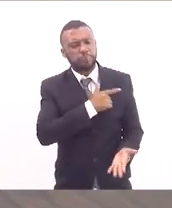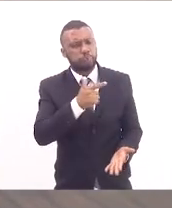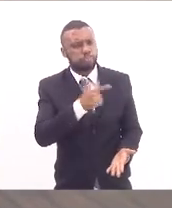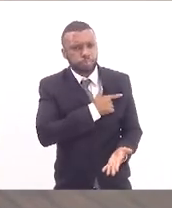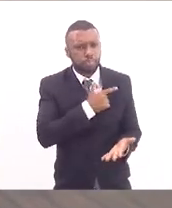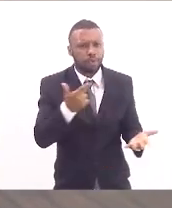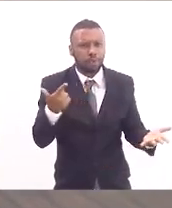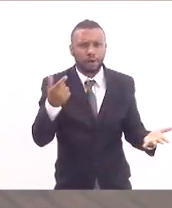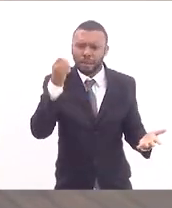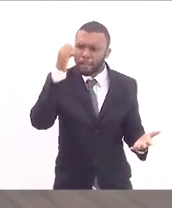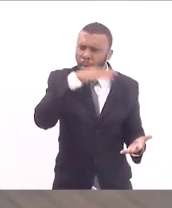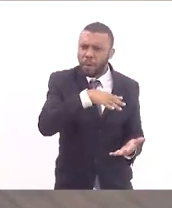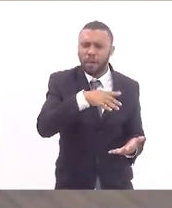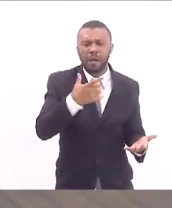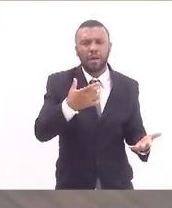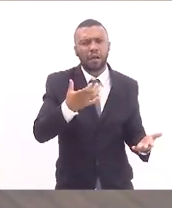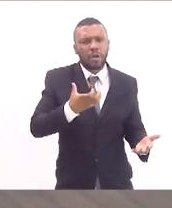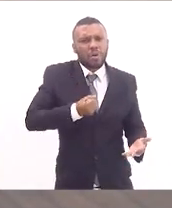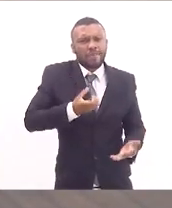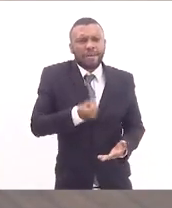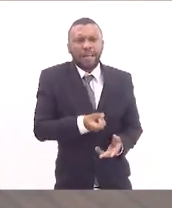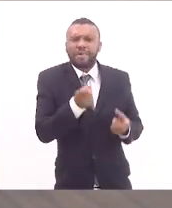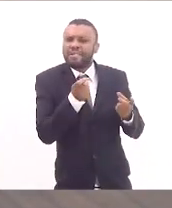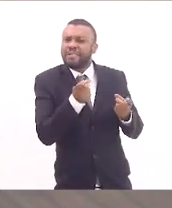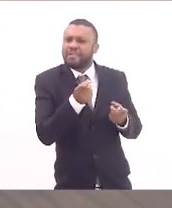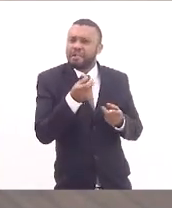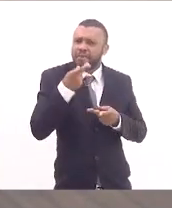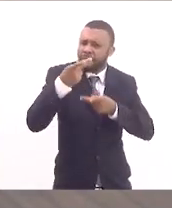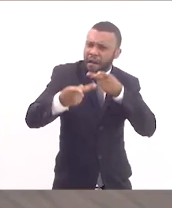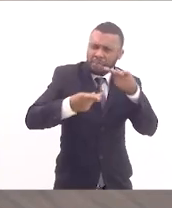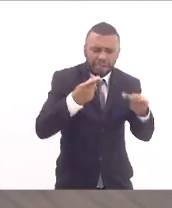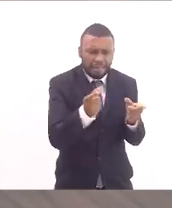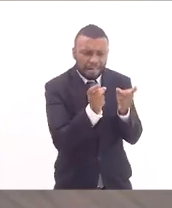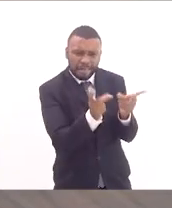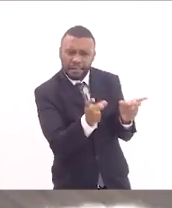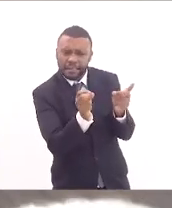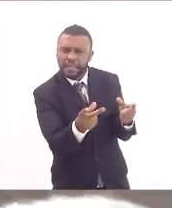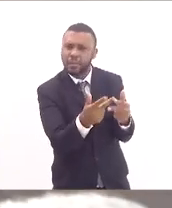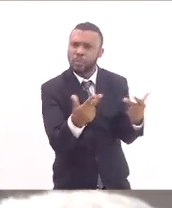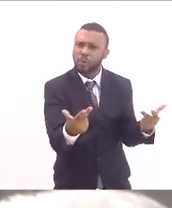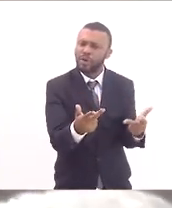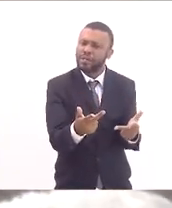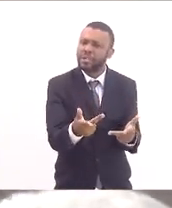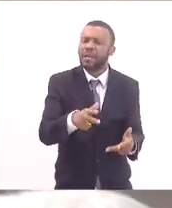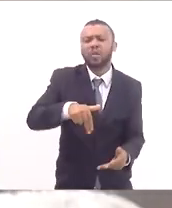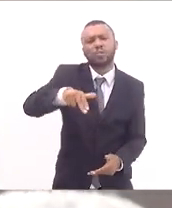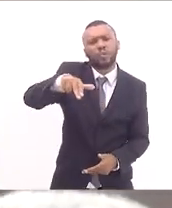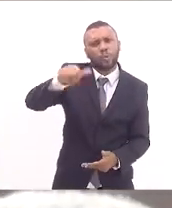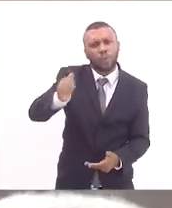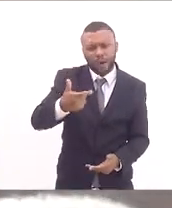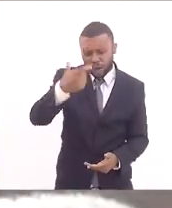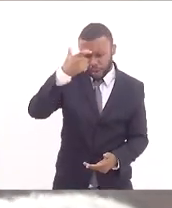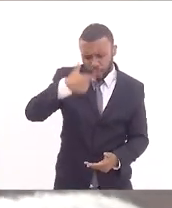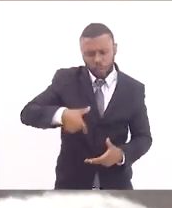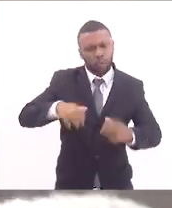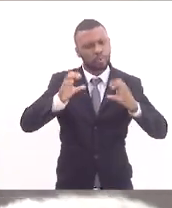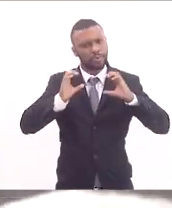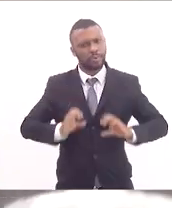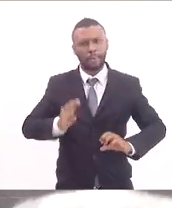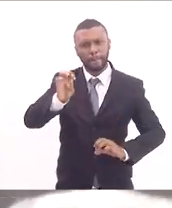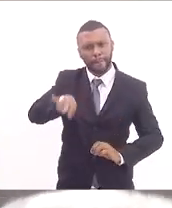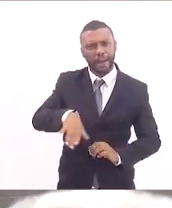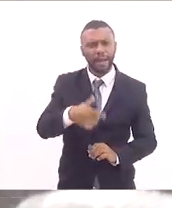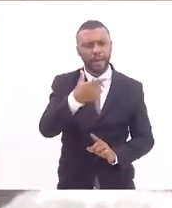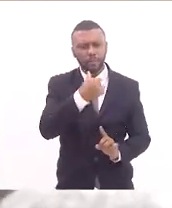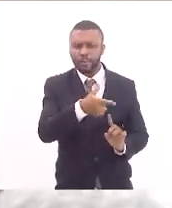patéticas dizendo que é vendido coisas que jamais ele venderia por ser um homem de bem um cidadão de bem o